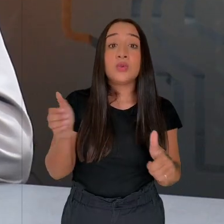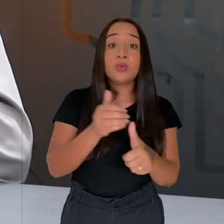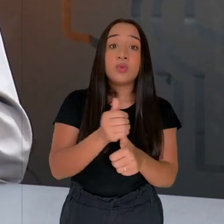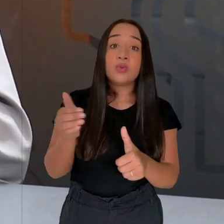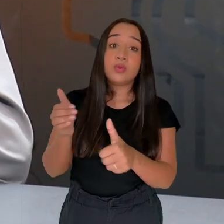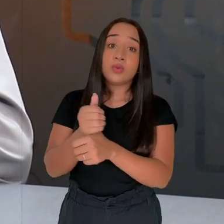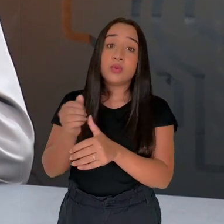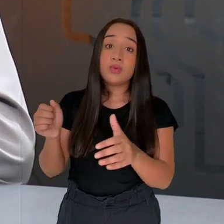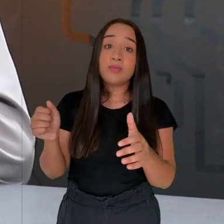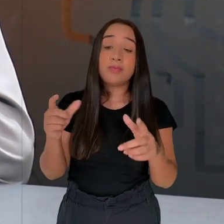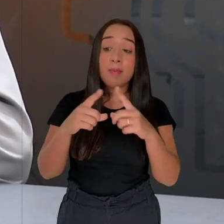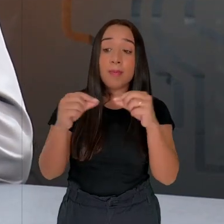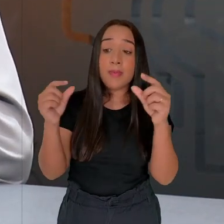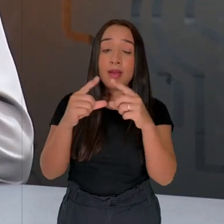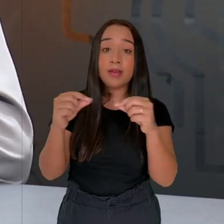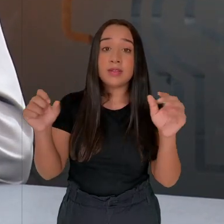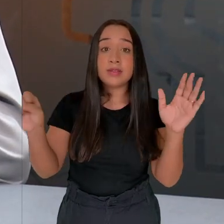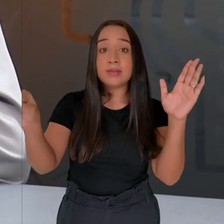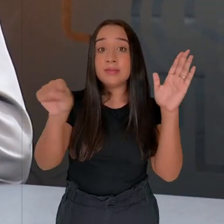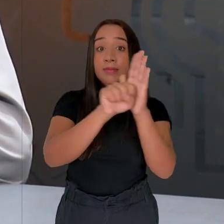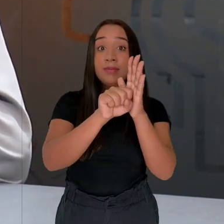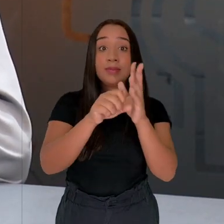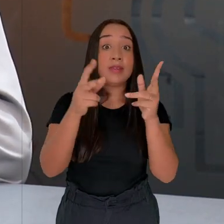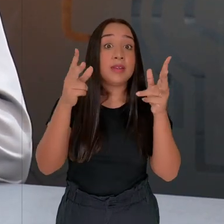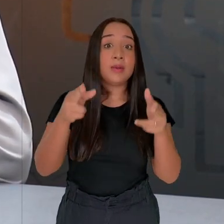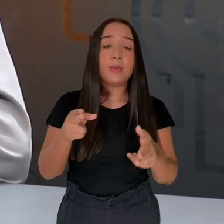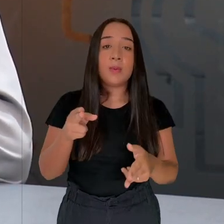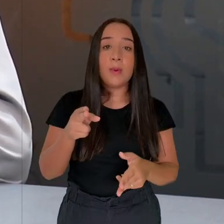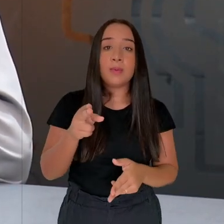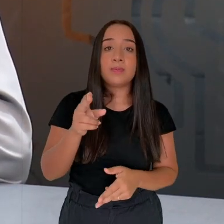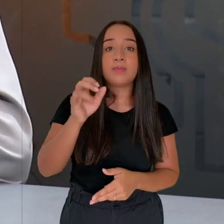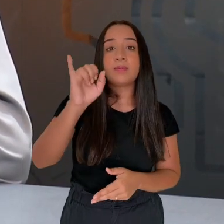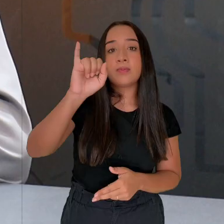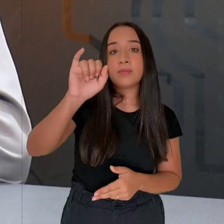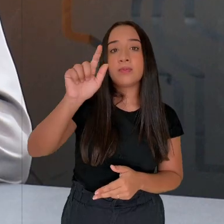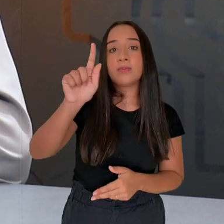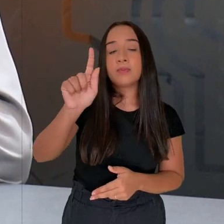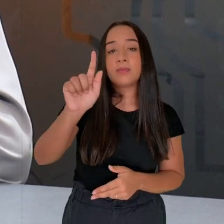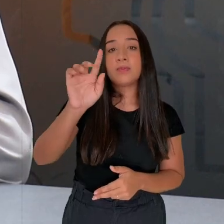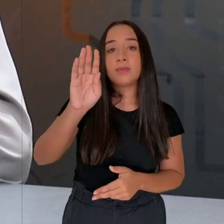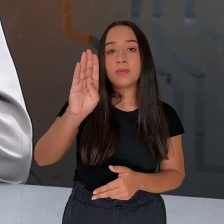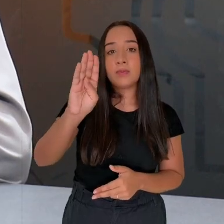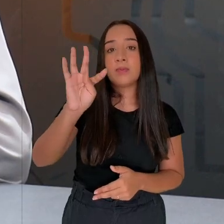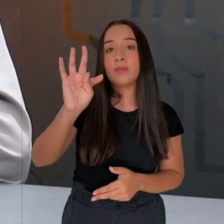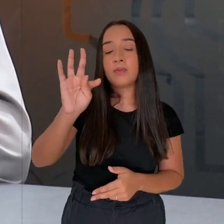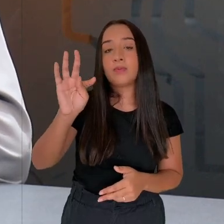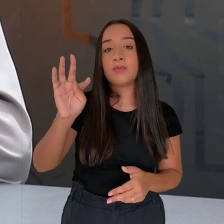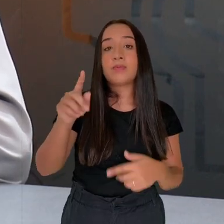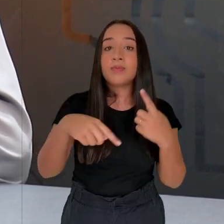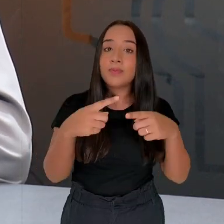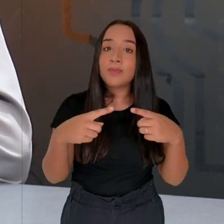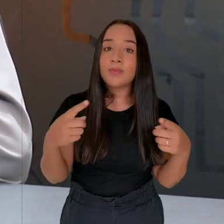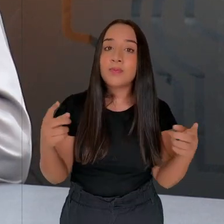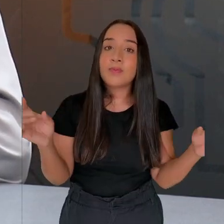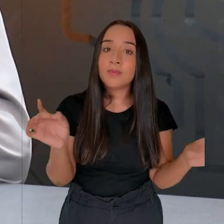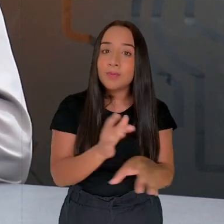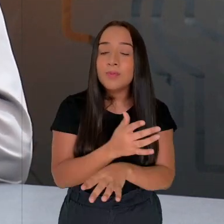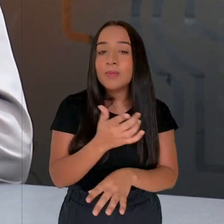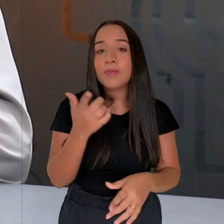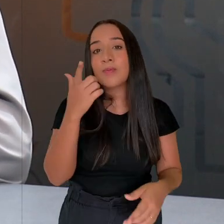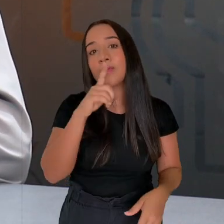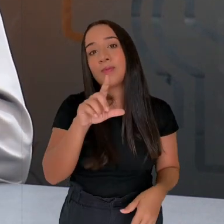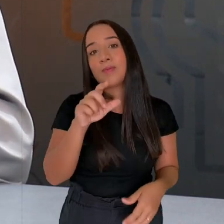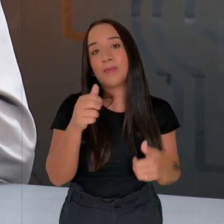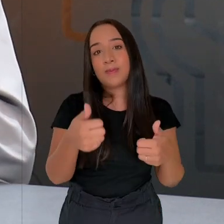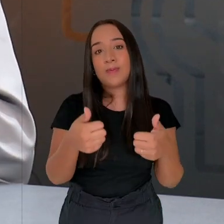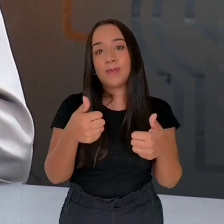para que garanta que todos os componentes voltem a atuar de forma saudável e produtiva. Então, quando a gente